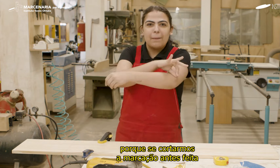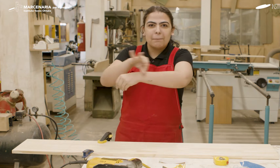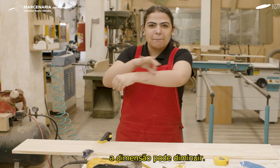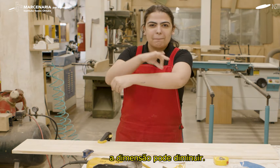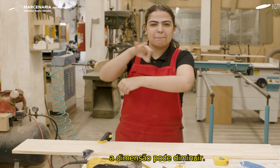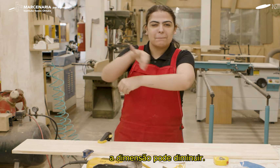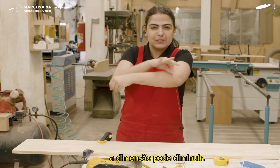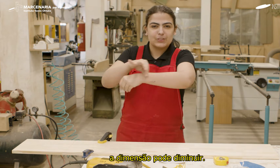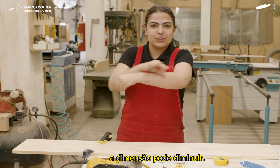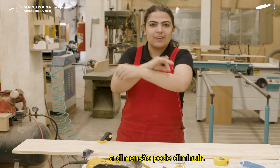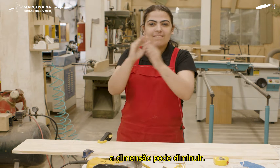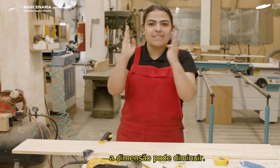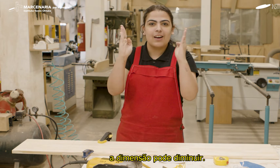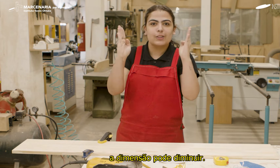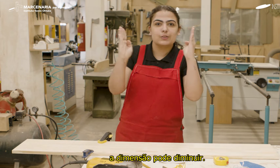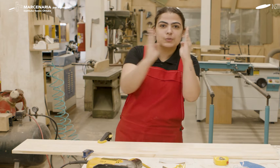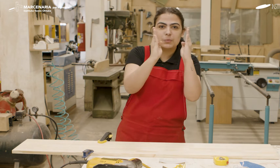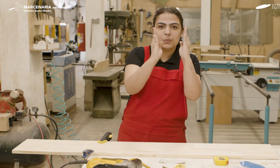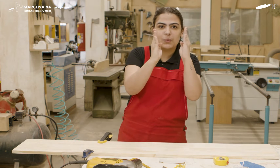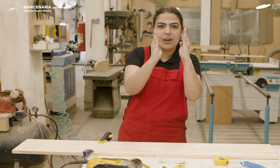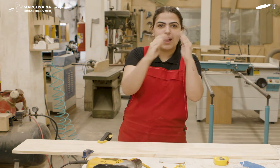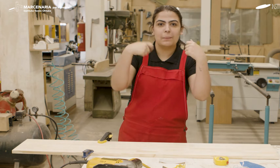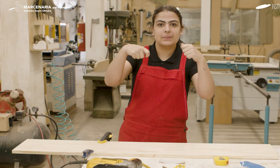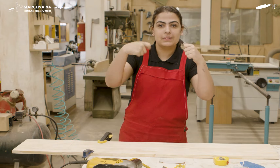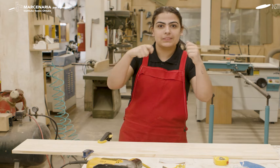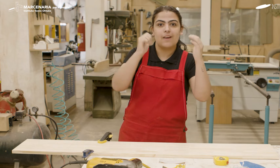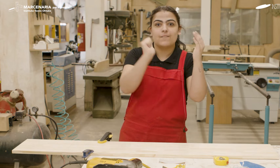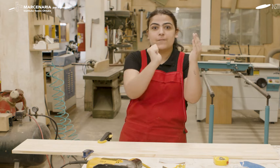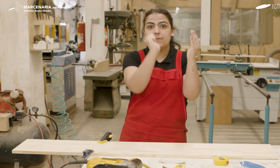antes feita, a dimensão pode diminuir.